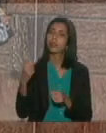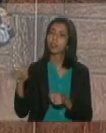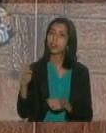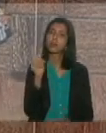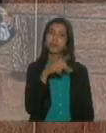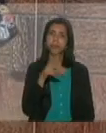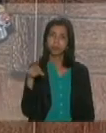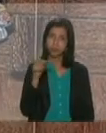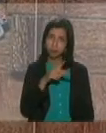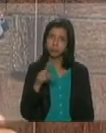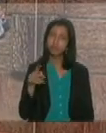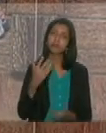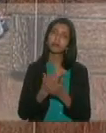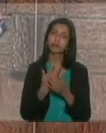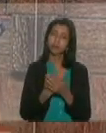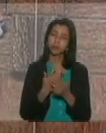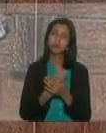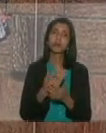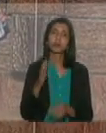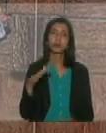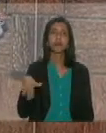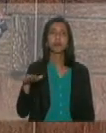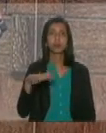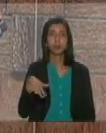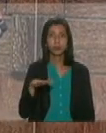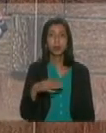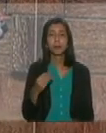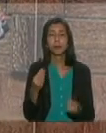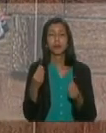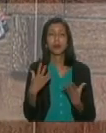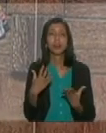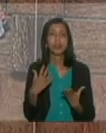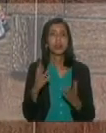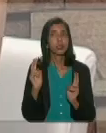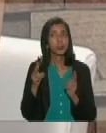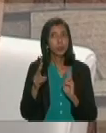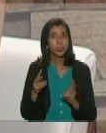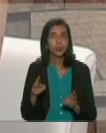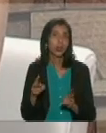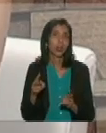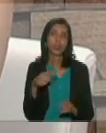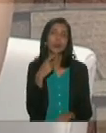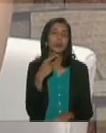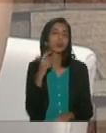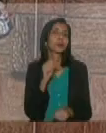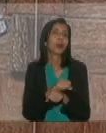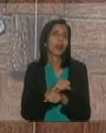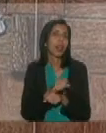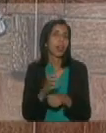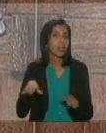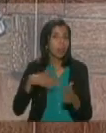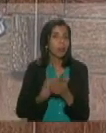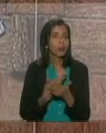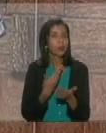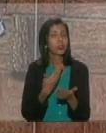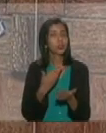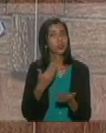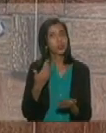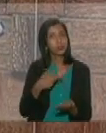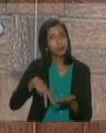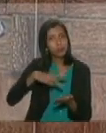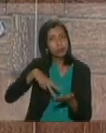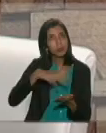Silvinha Matos, que também era uma bailarina dessa época, mais nova, né, do que eles e tal. Isso tudo para manter não consigo deixar de fazer aula, eu faço aula de dança até hoje.